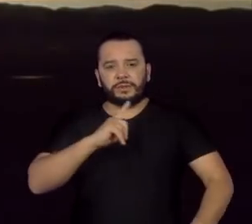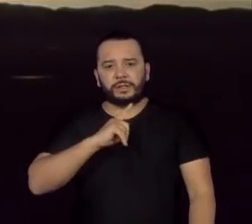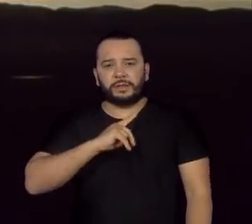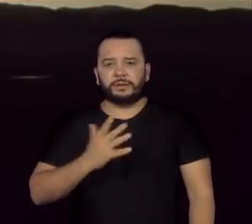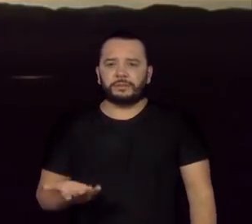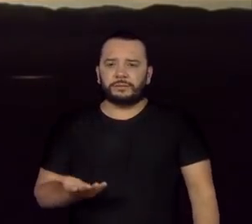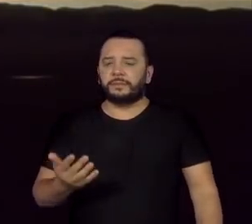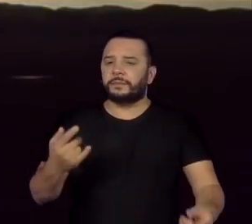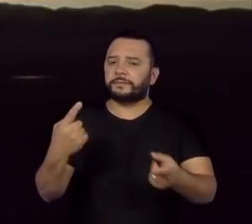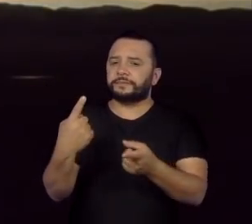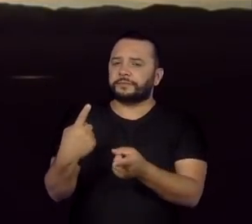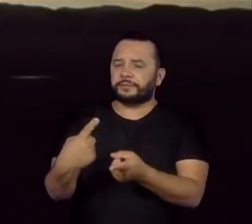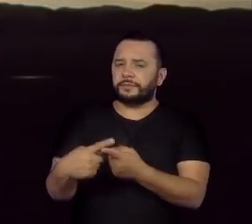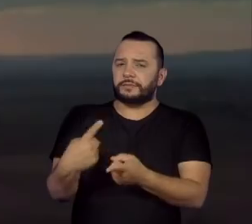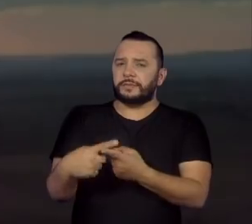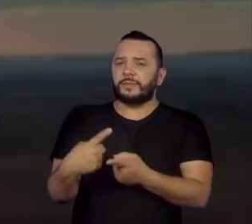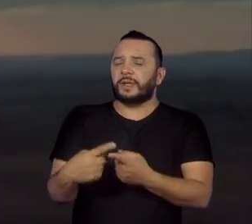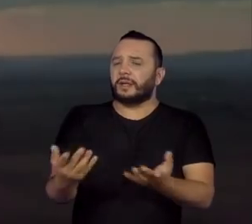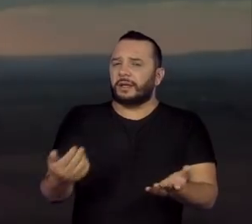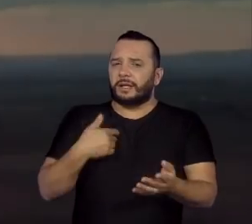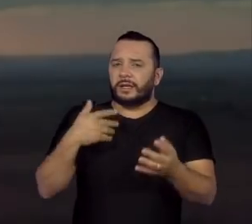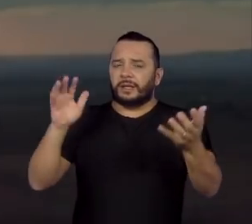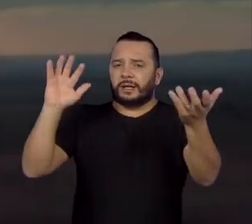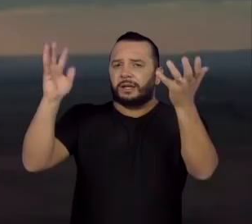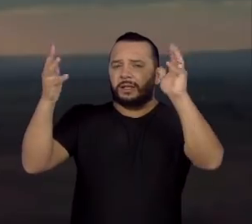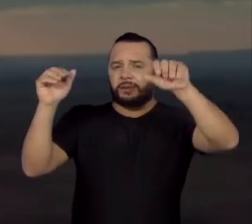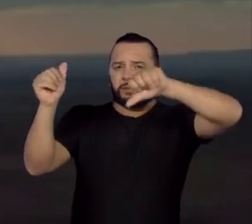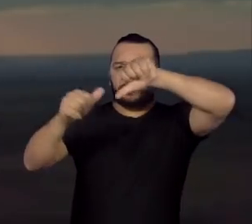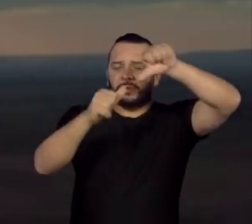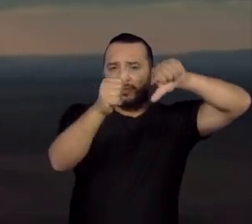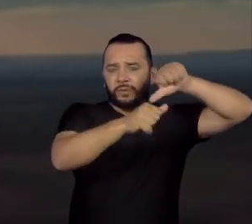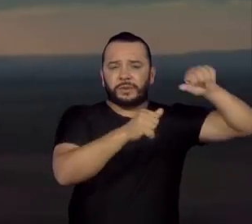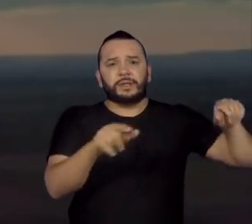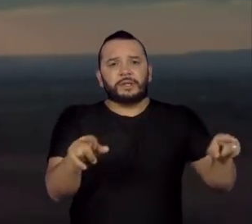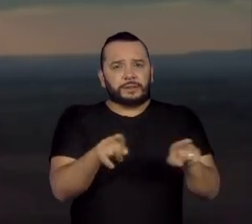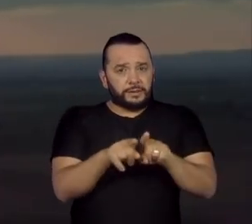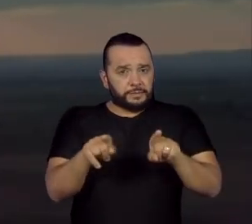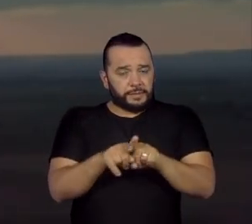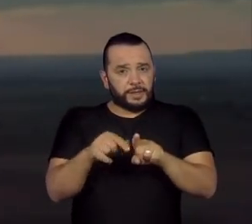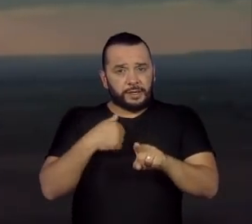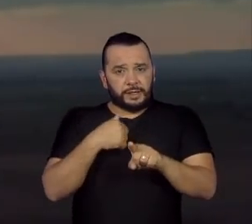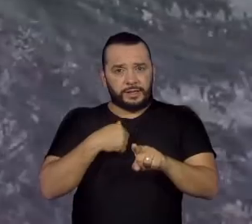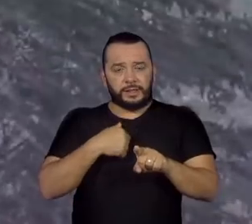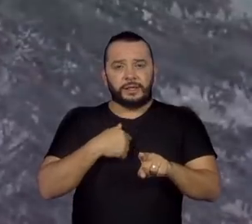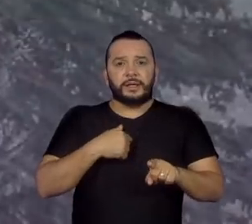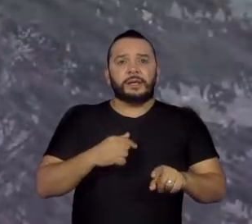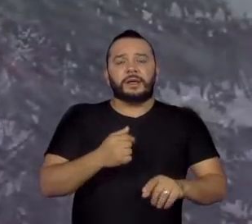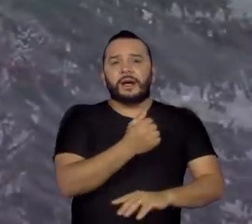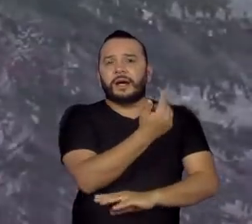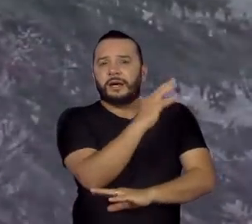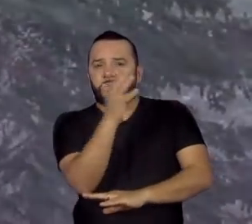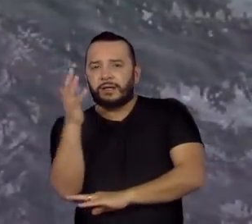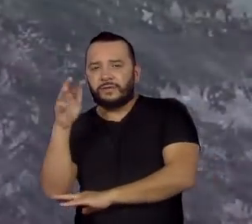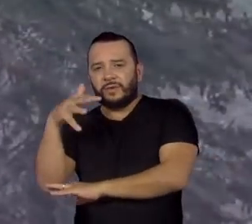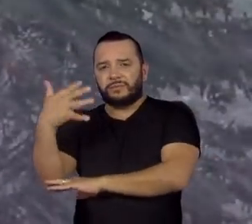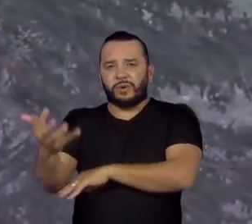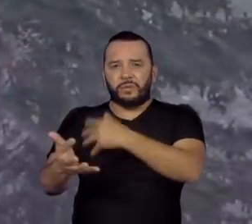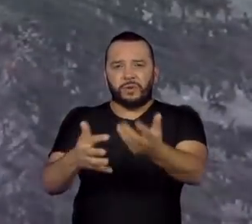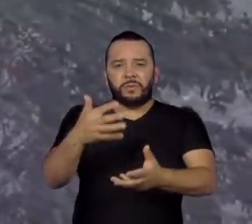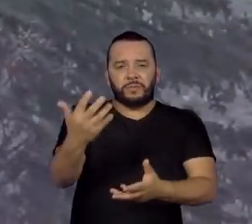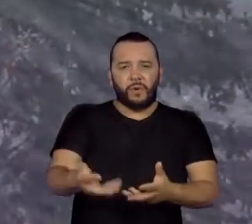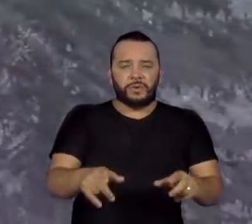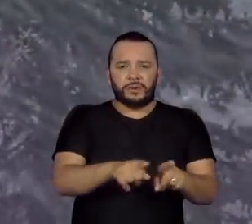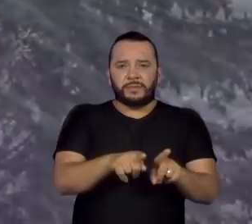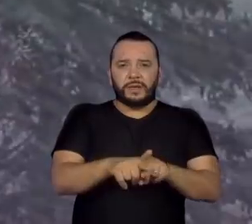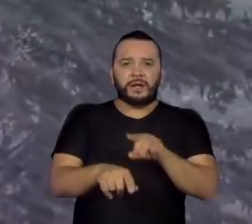Por que mudanças climáticas e perda de biodiversidade precisam ser enfrentadas de maneira conjunta?